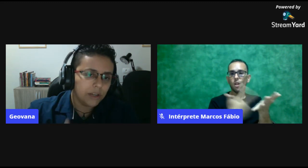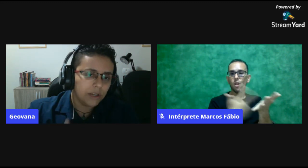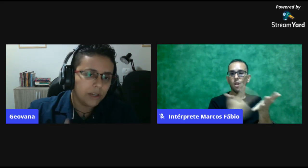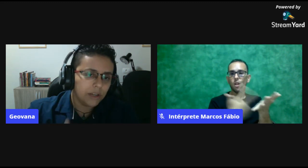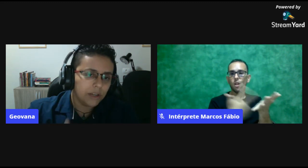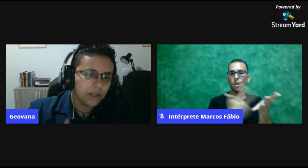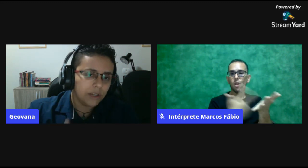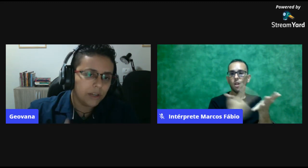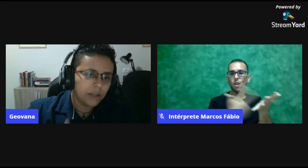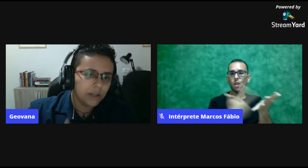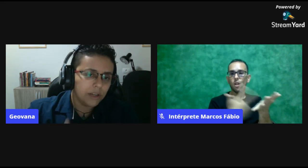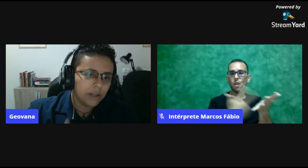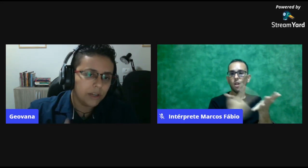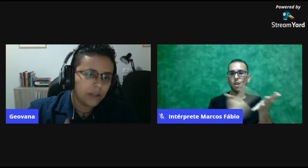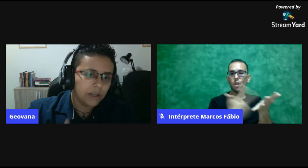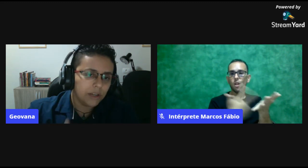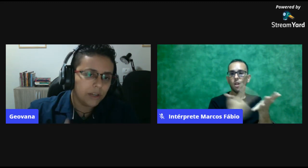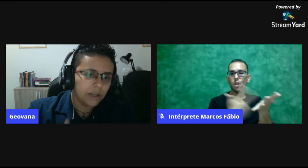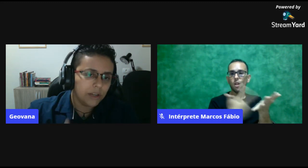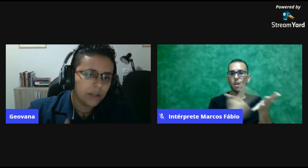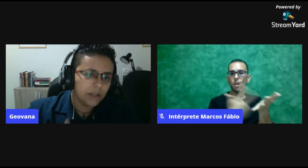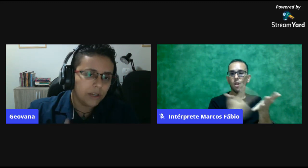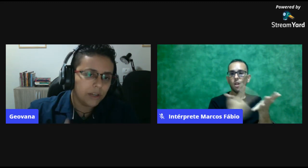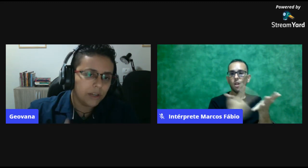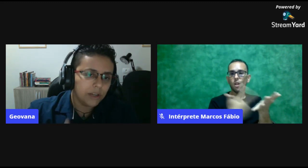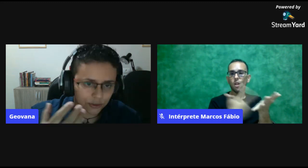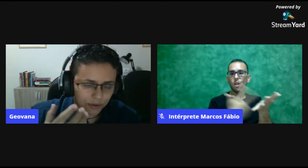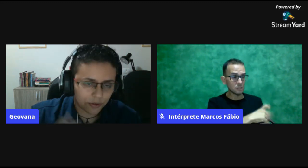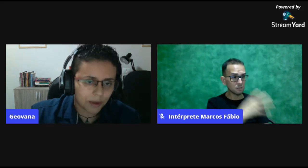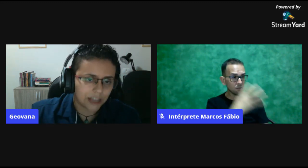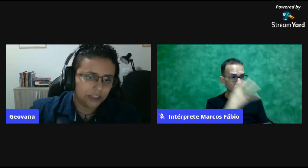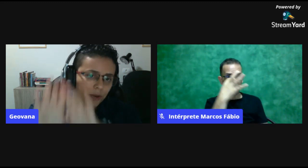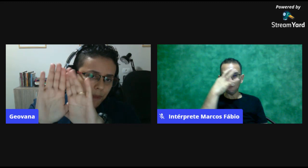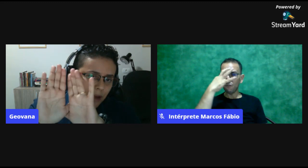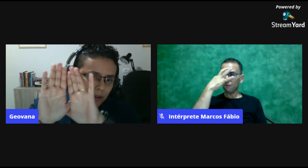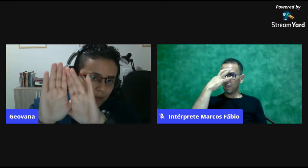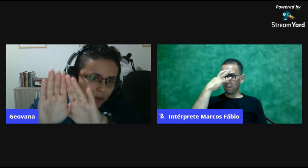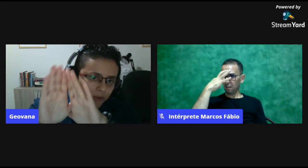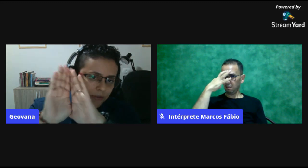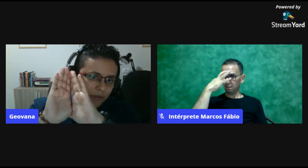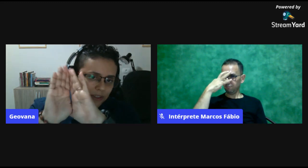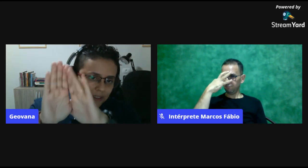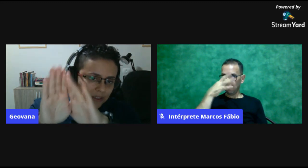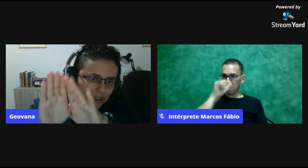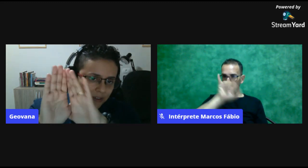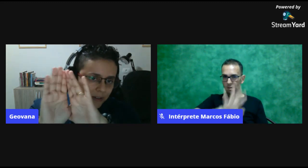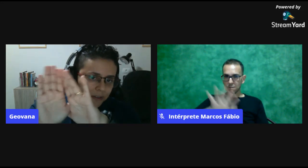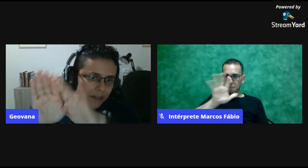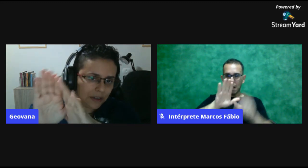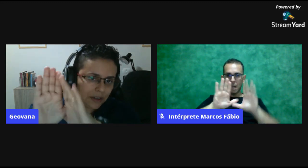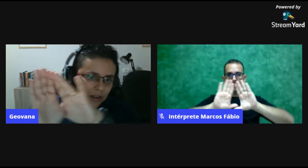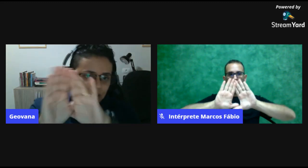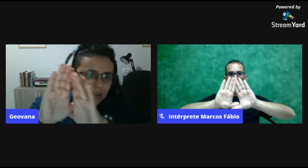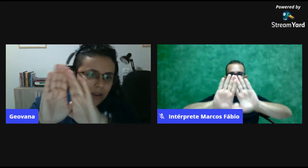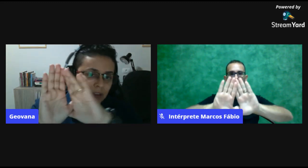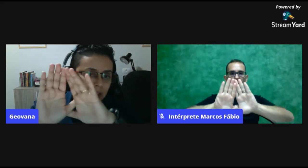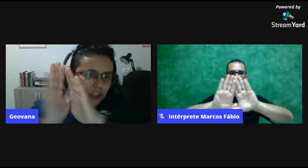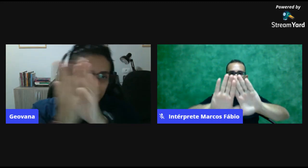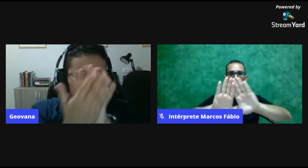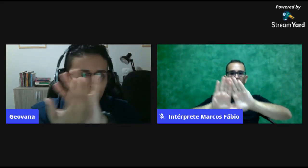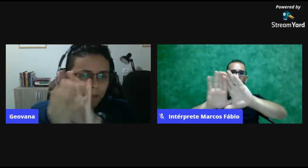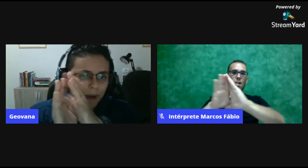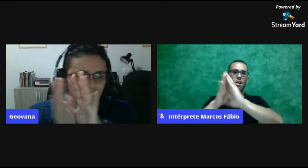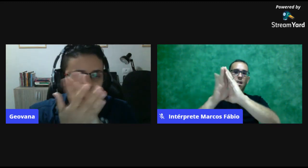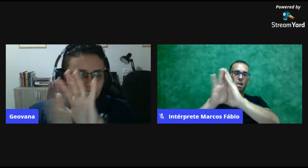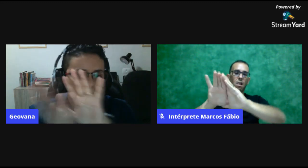um livro que já é difícil, ver a imagem através de uma filmagem. Eu pego o livro, eu fico fazendo assim, e aí eu